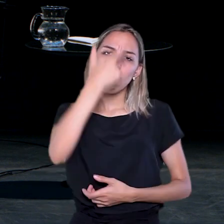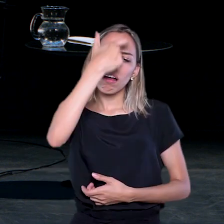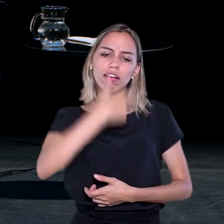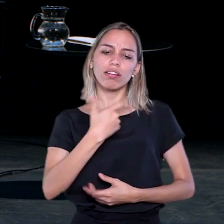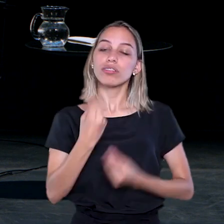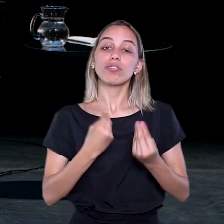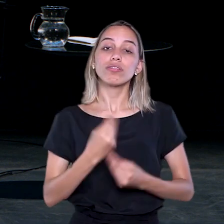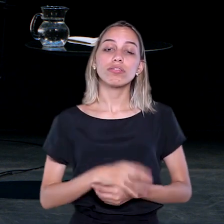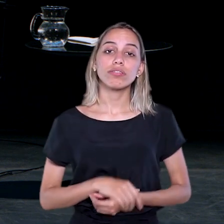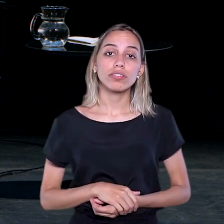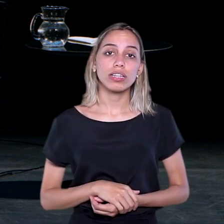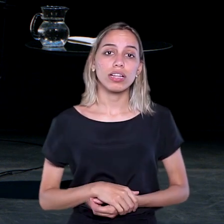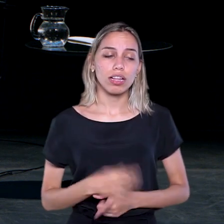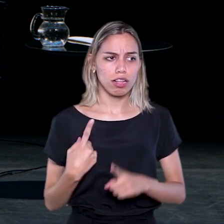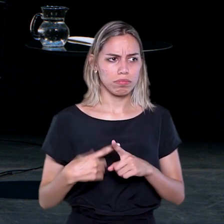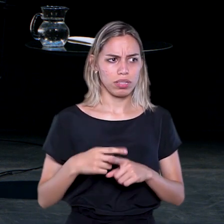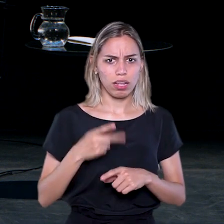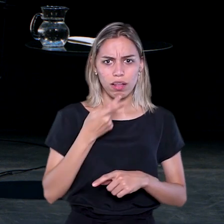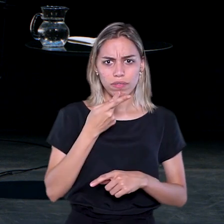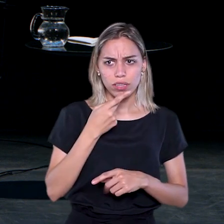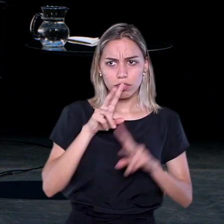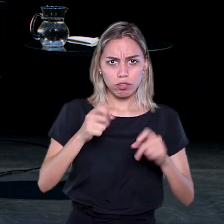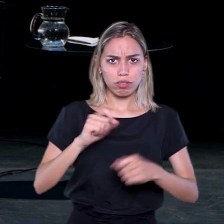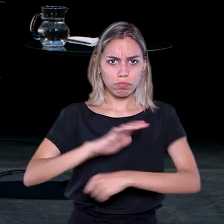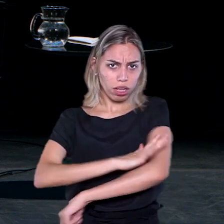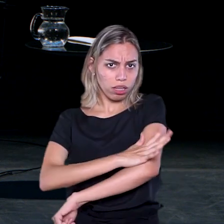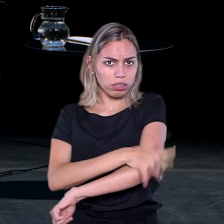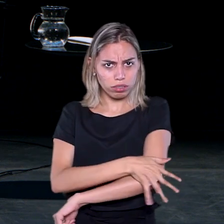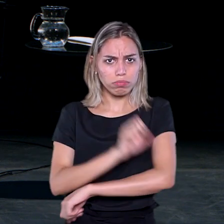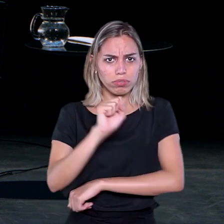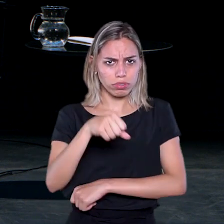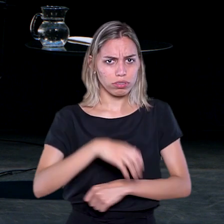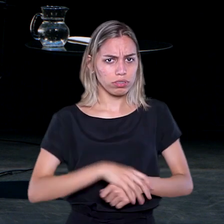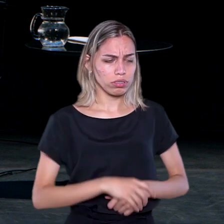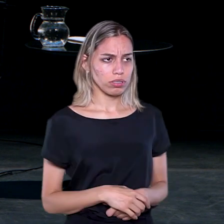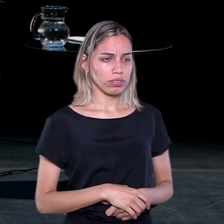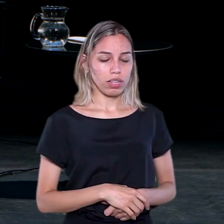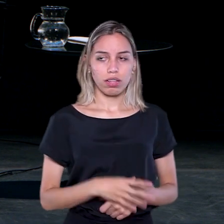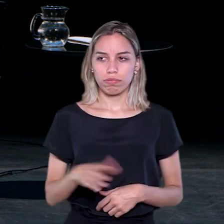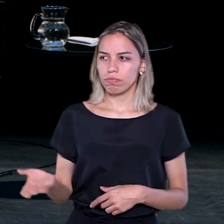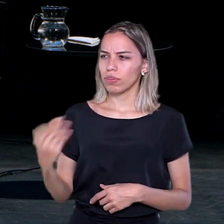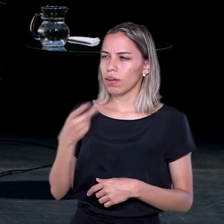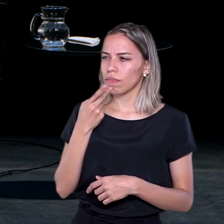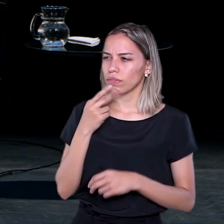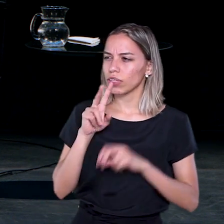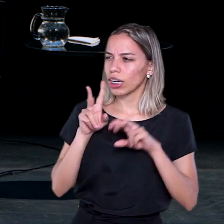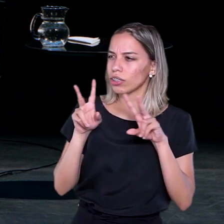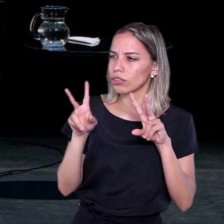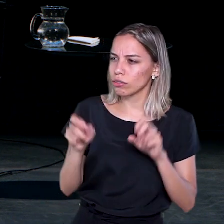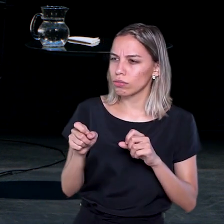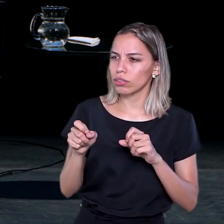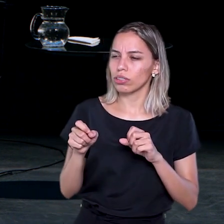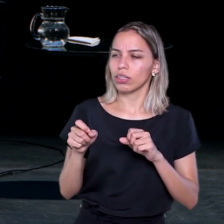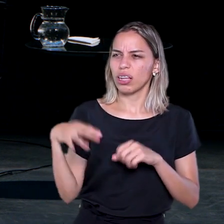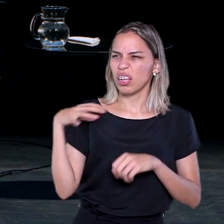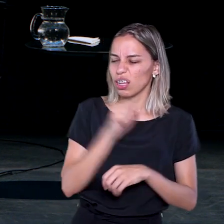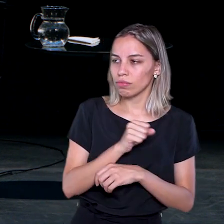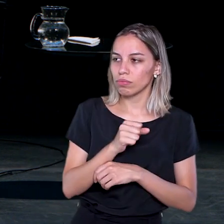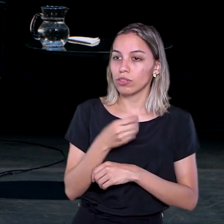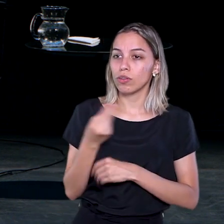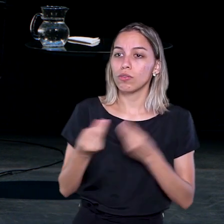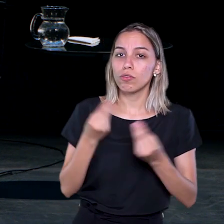de justiça? Porque a gente está falando, sim, dos atravessamentos do racismo. Vamos falar rapidamente, para dar uma contextualizada